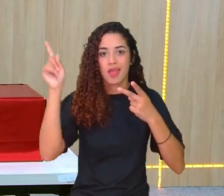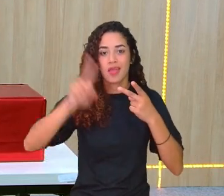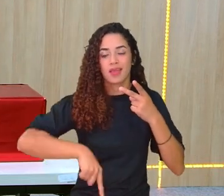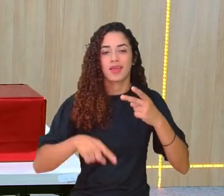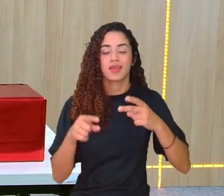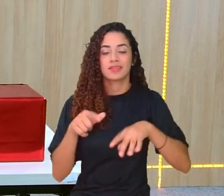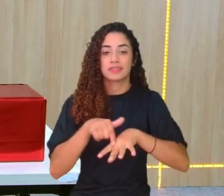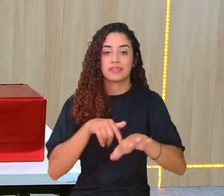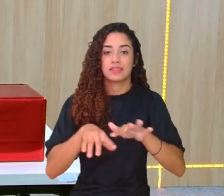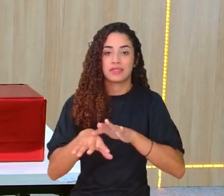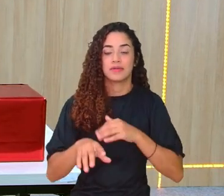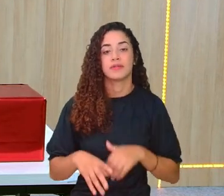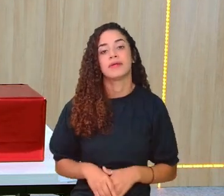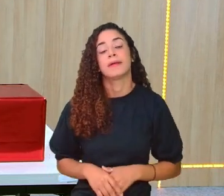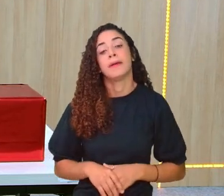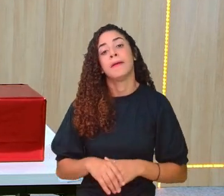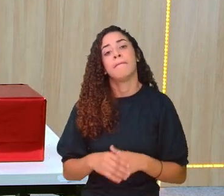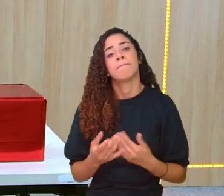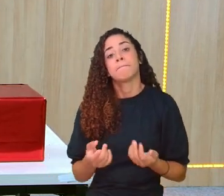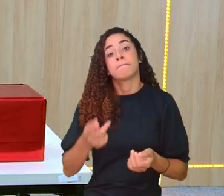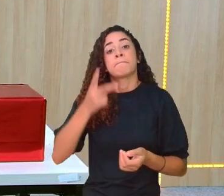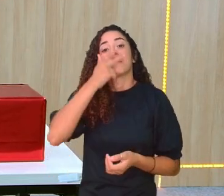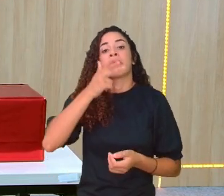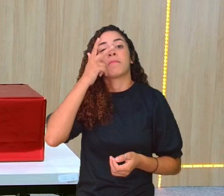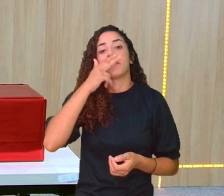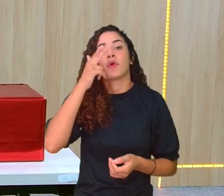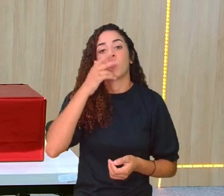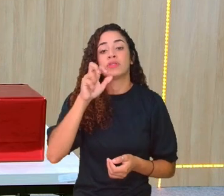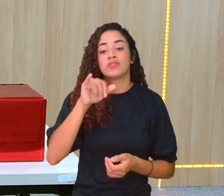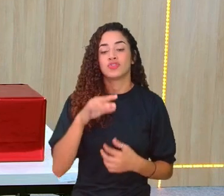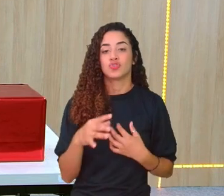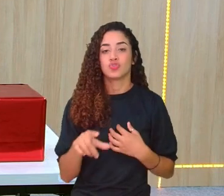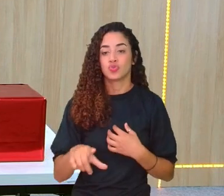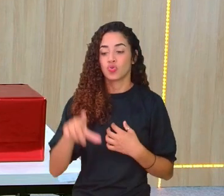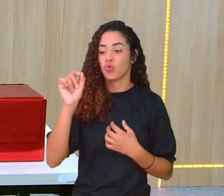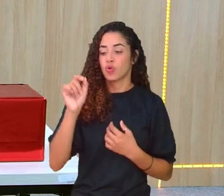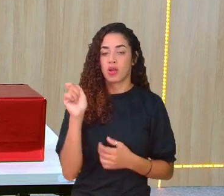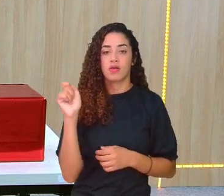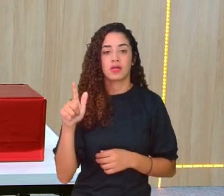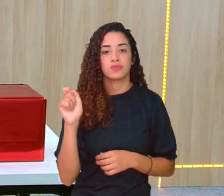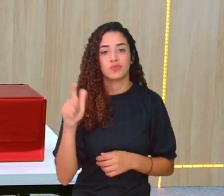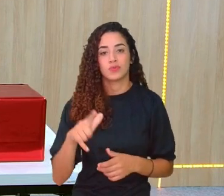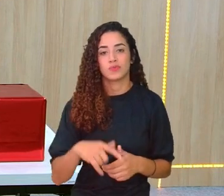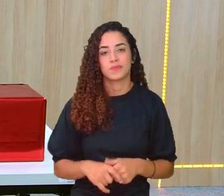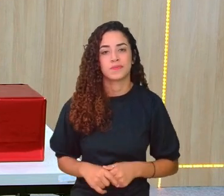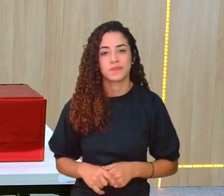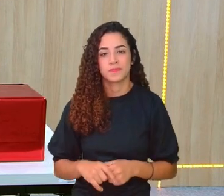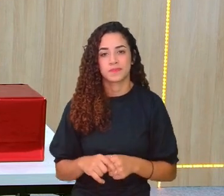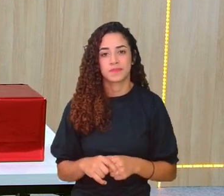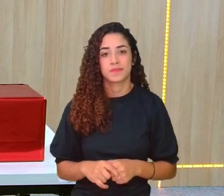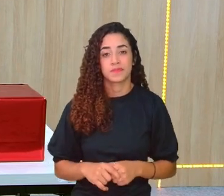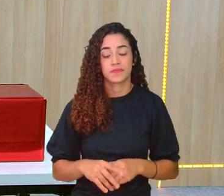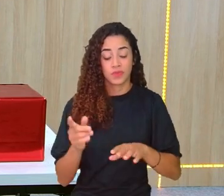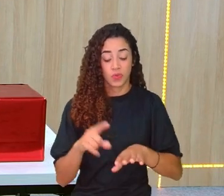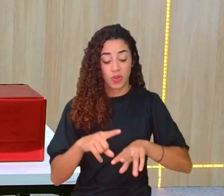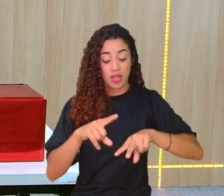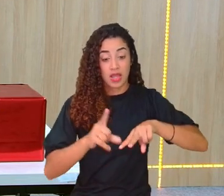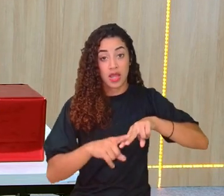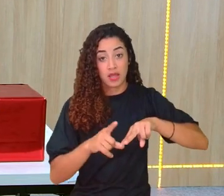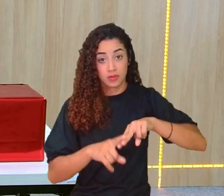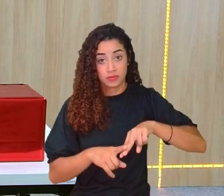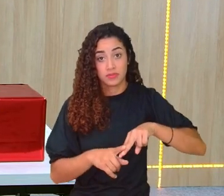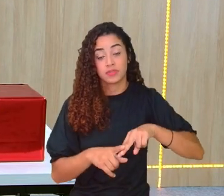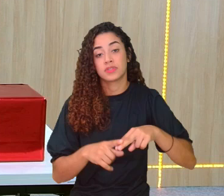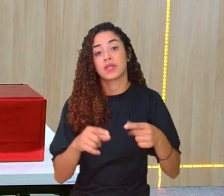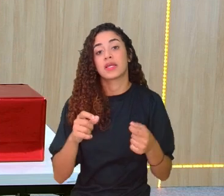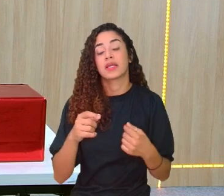mesma coisa vai acontecer se eu escolher a azul. Eu gosto muito de verde, que é esperança. Calça jeans, camisa verde.